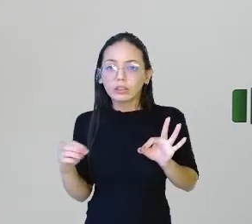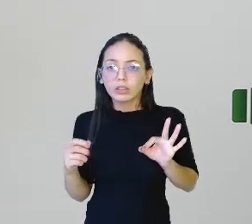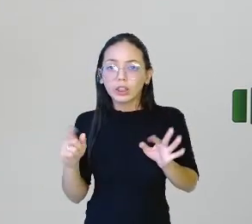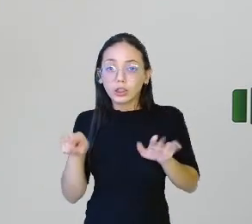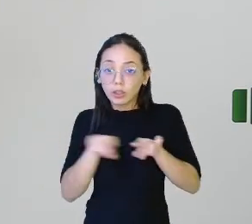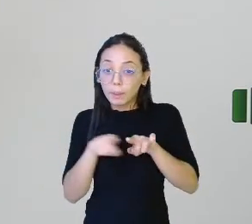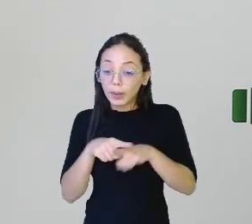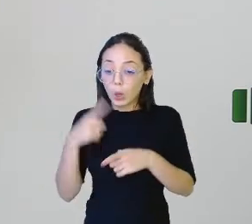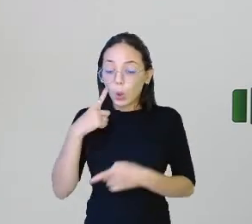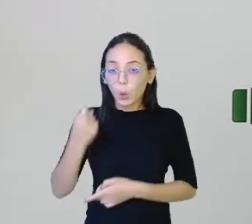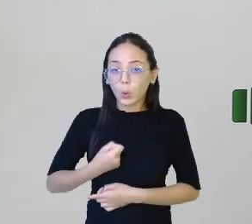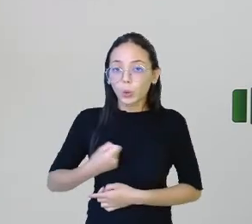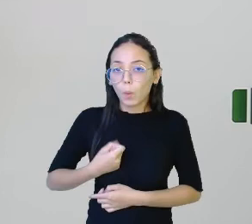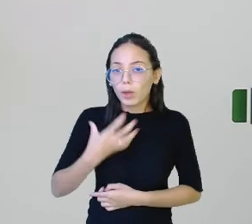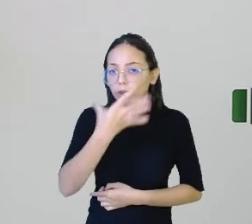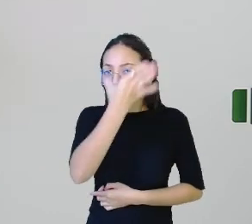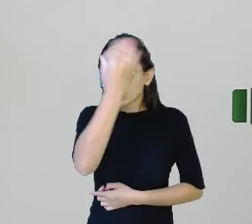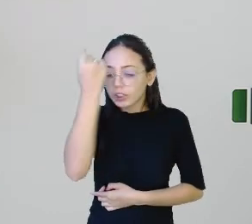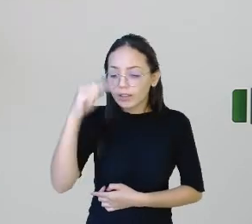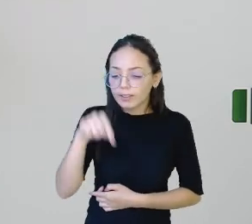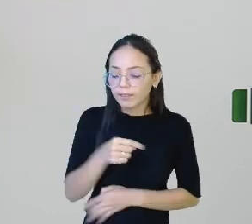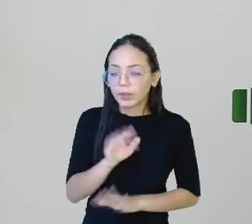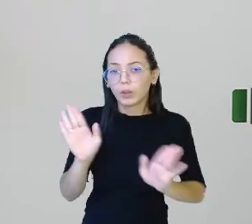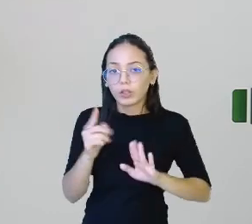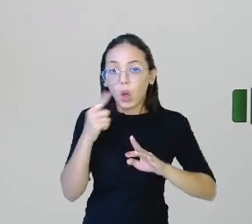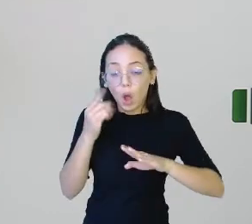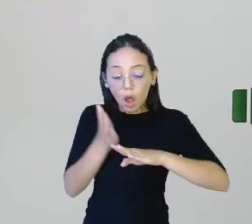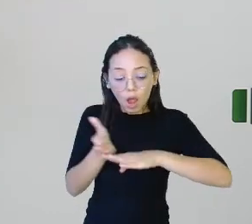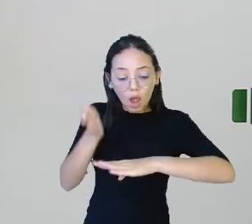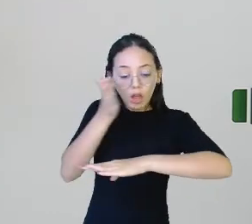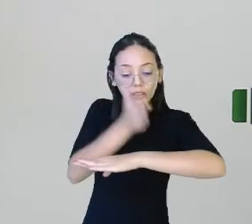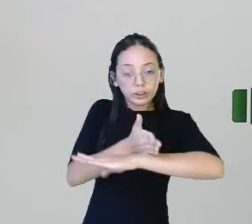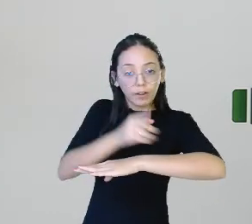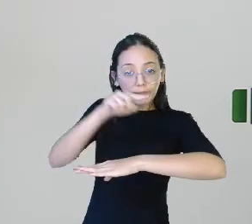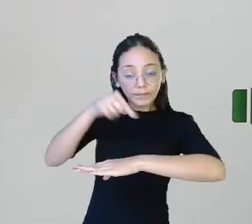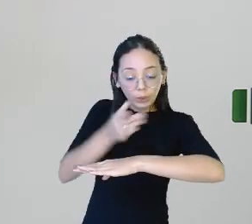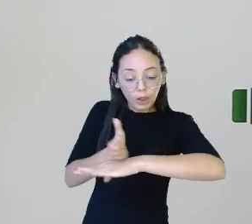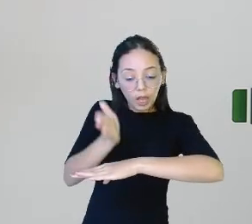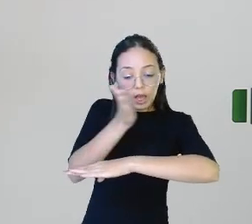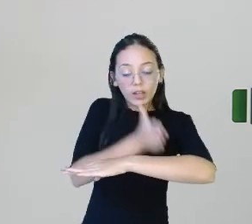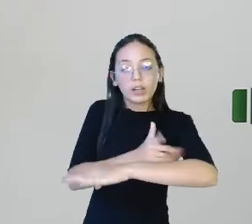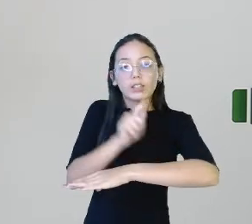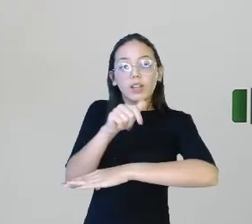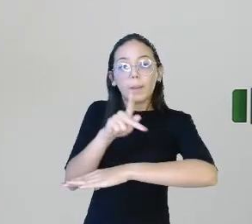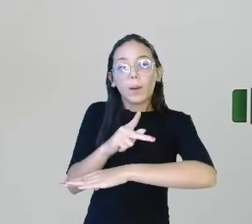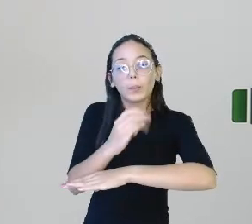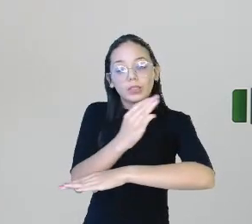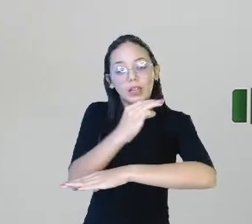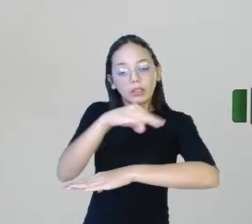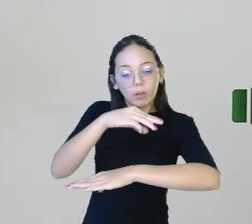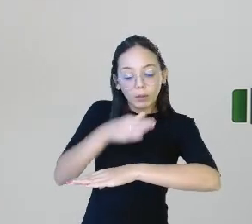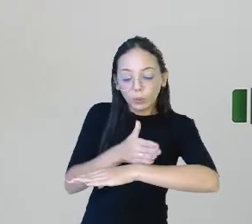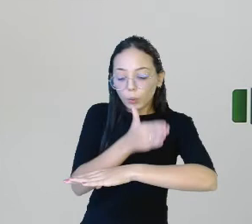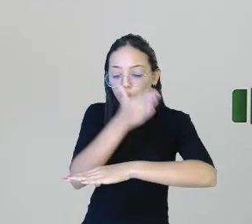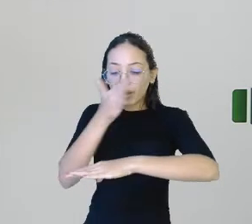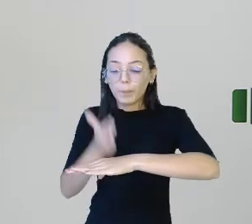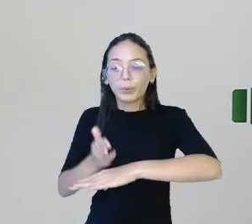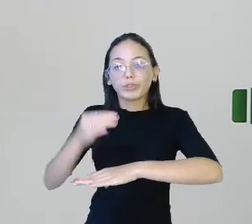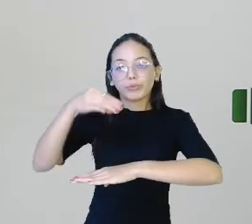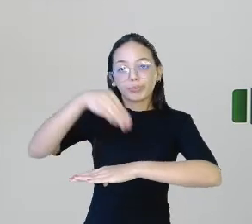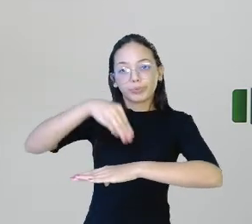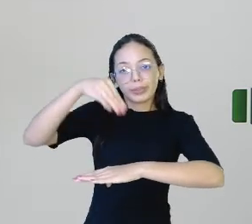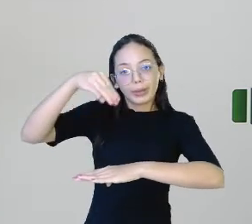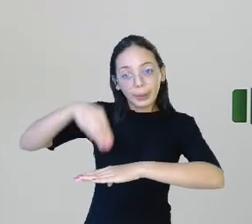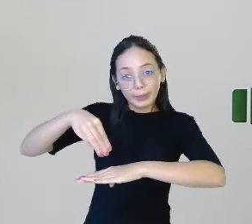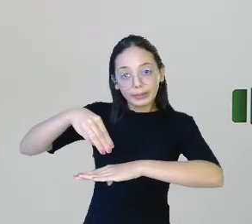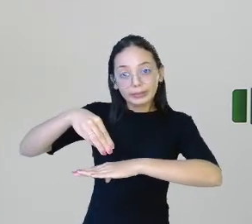da vírgula. Antes da vírgula é a parte inteira, é o meu centímetro. E depois da vírgula, a parte decimal,